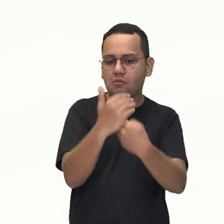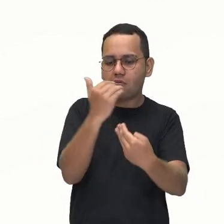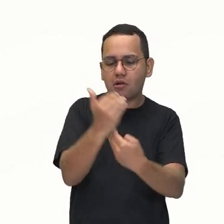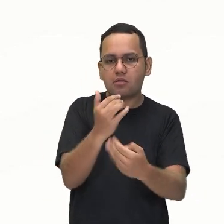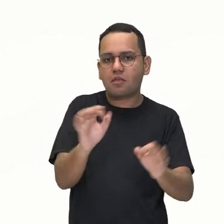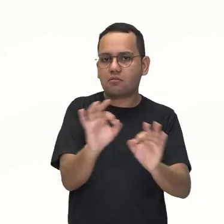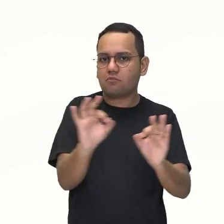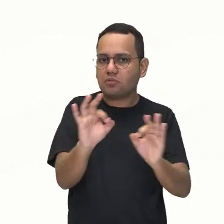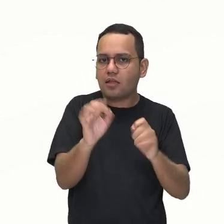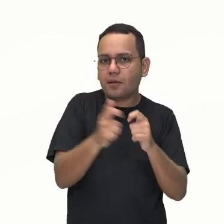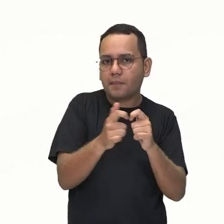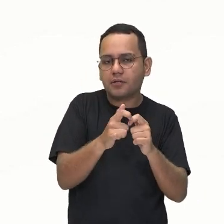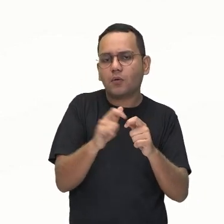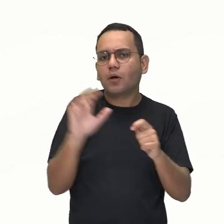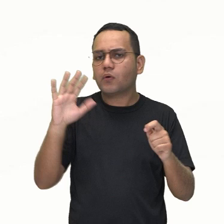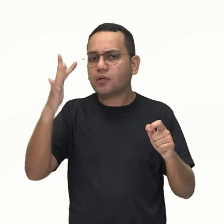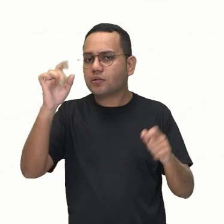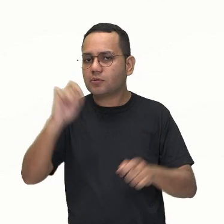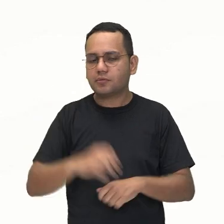Essas bactérias,